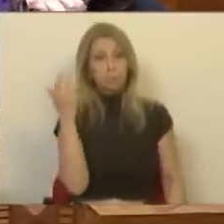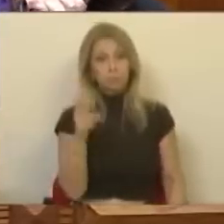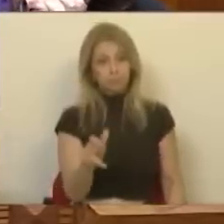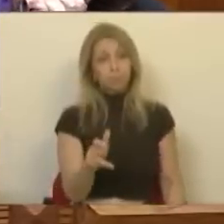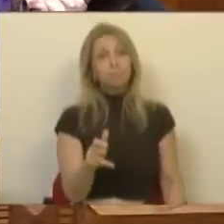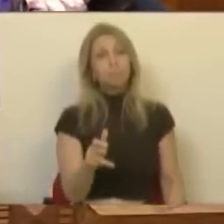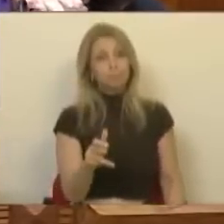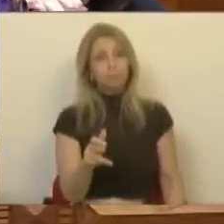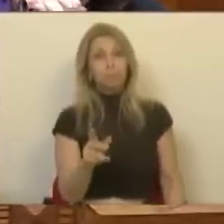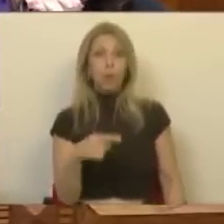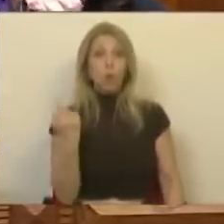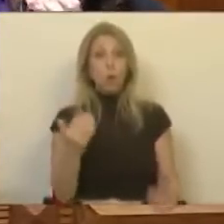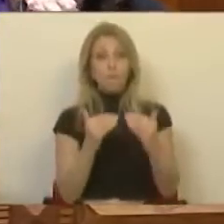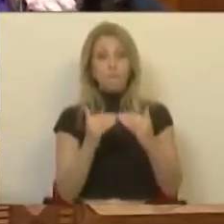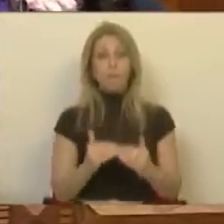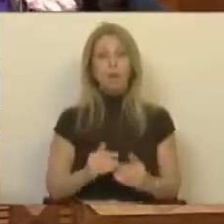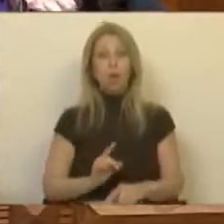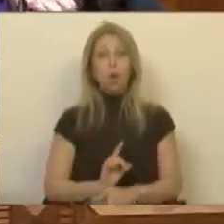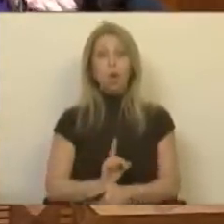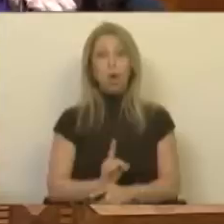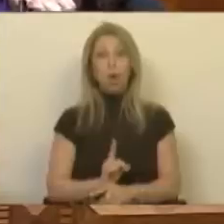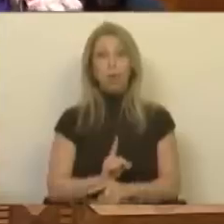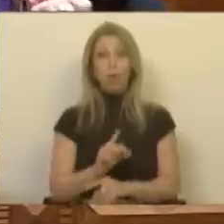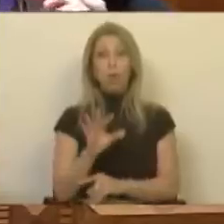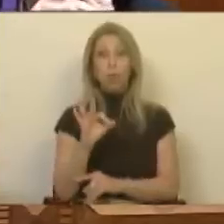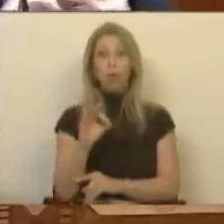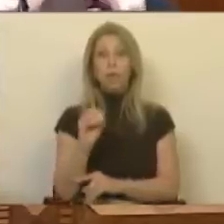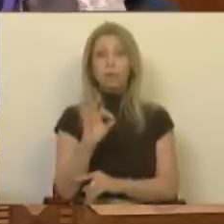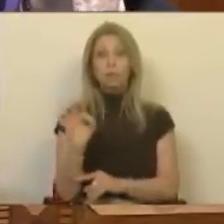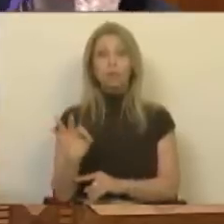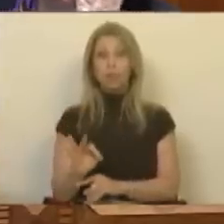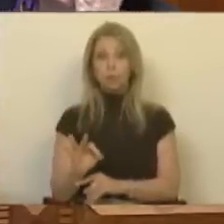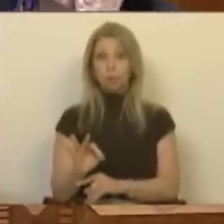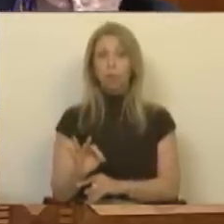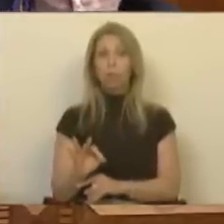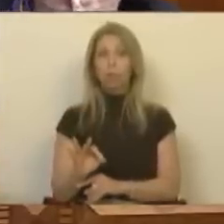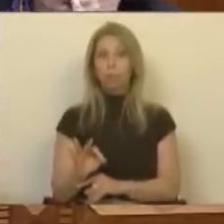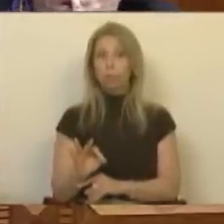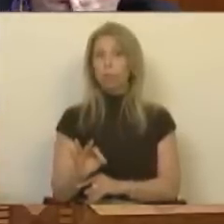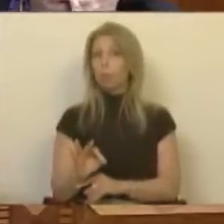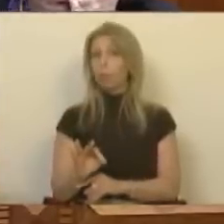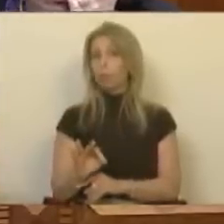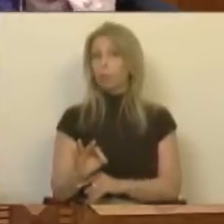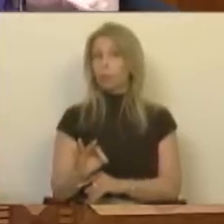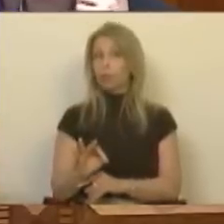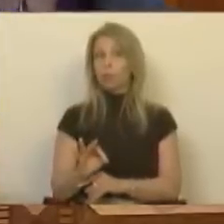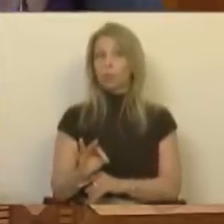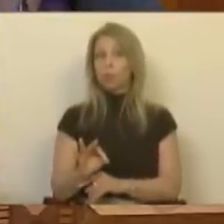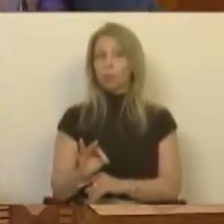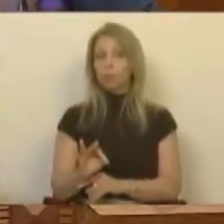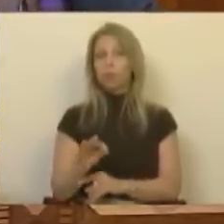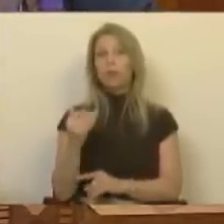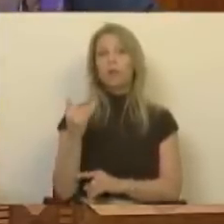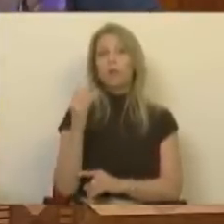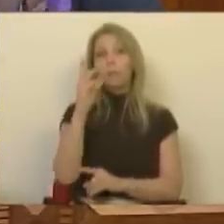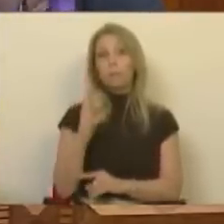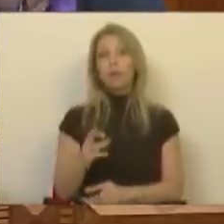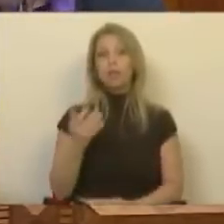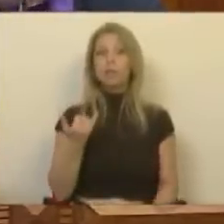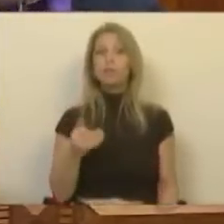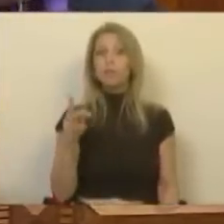nós baixamos logo desses 40% para para 23%